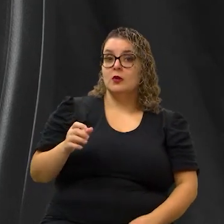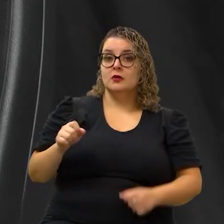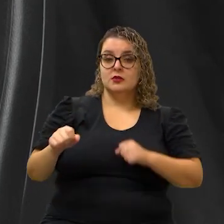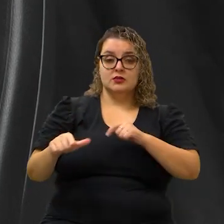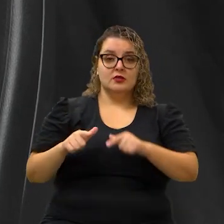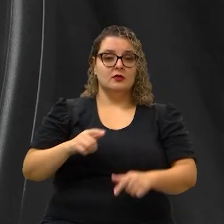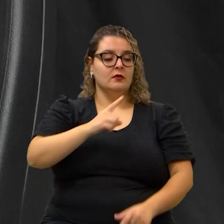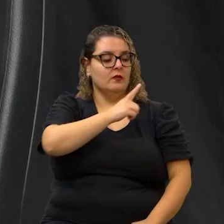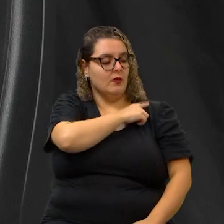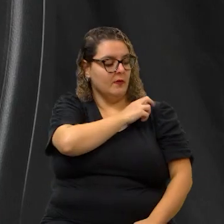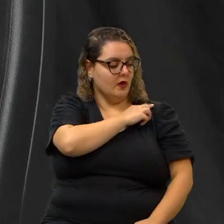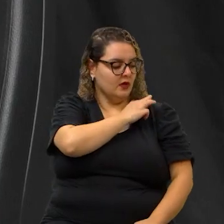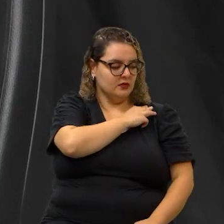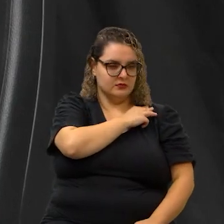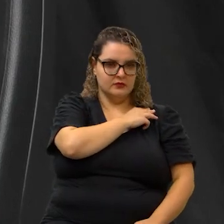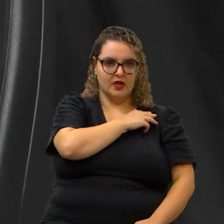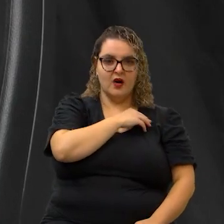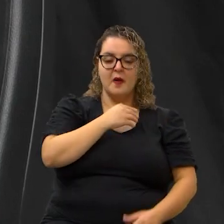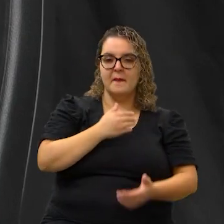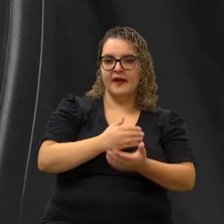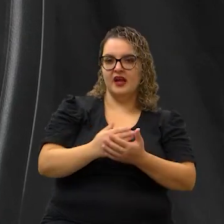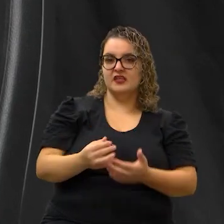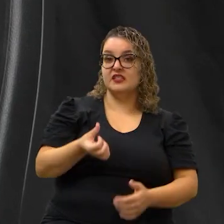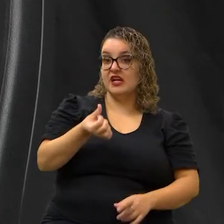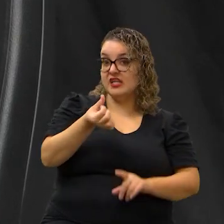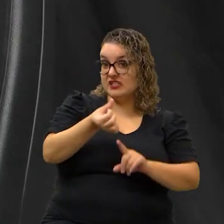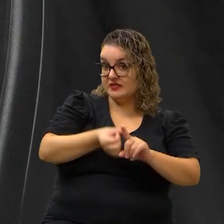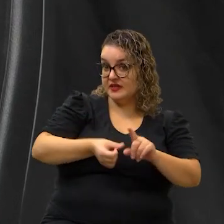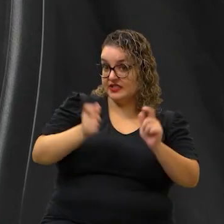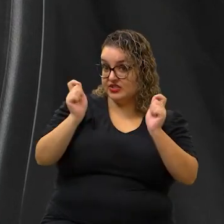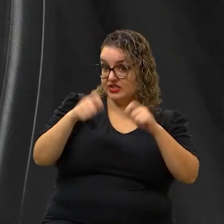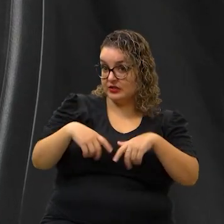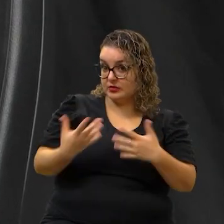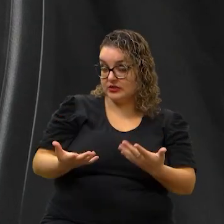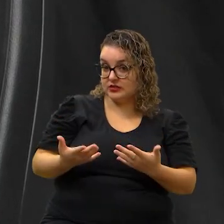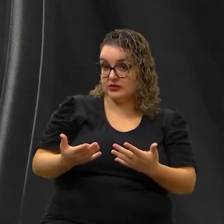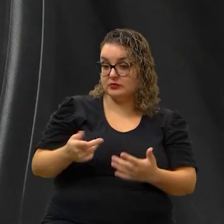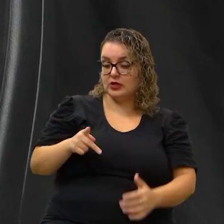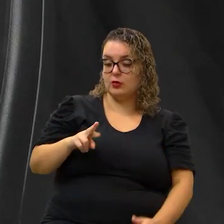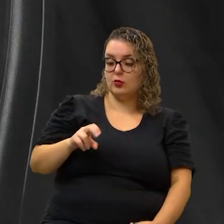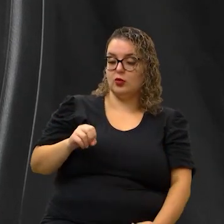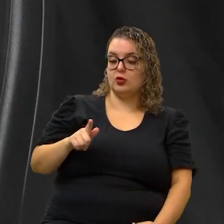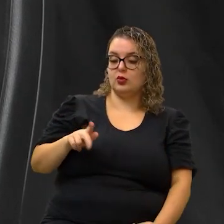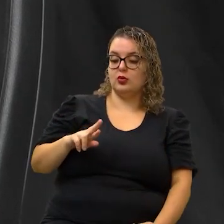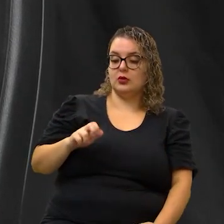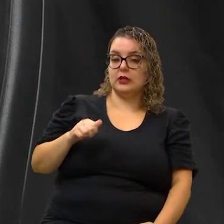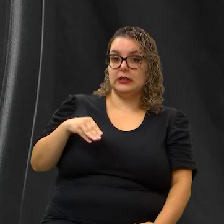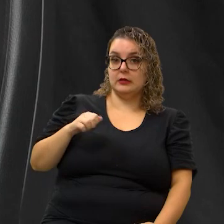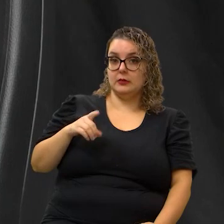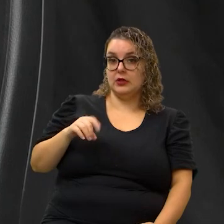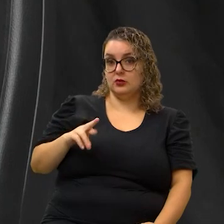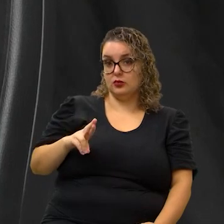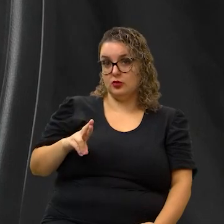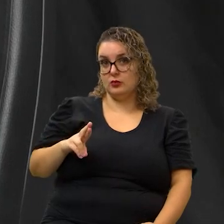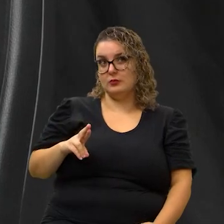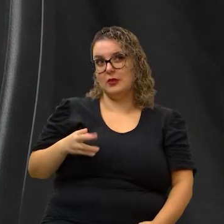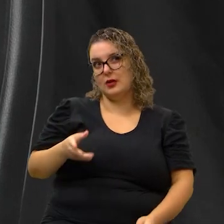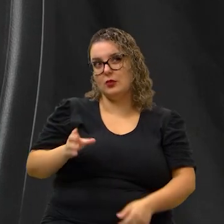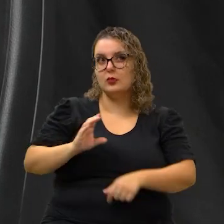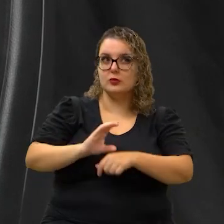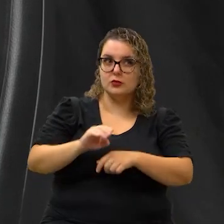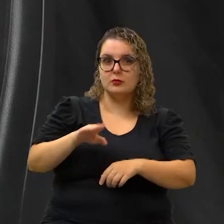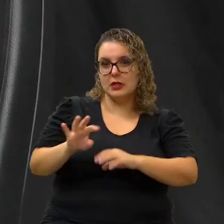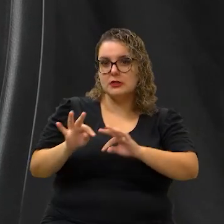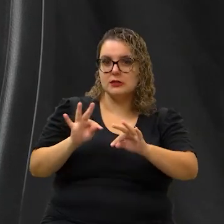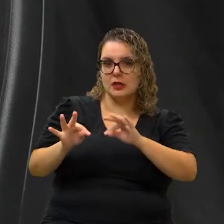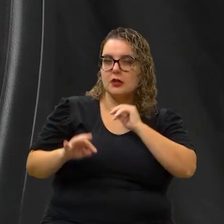ou já formados do ensino médio. Eles passam por 6 meses de capacitação para serem programadores, é um curso mais técnico,